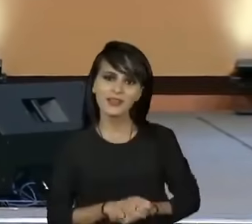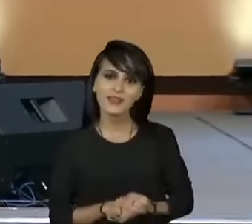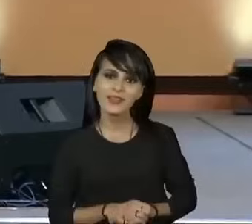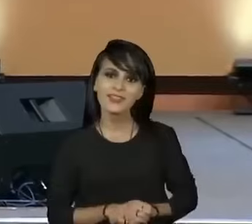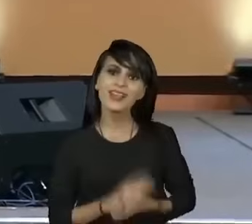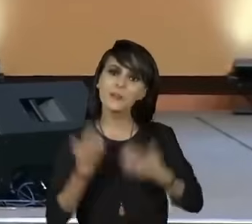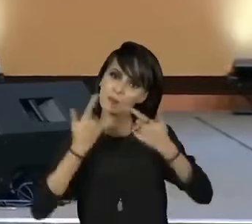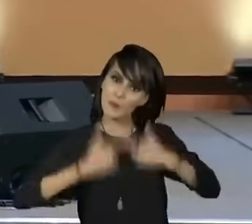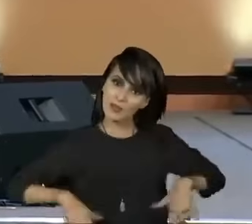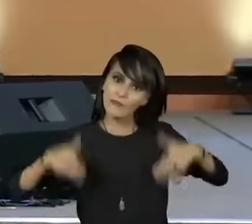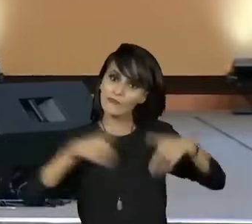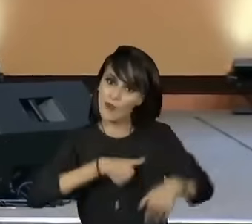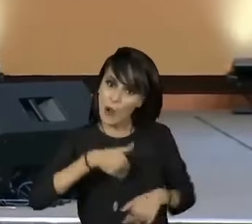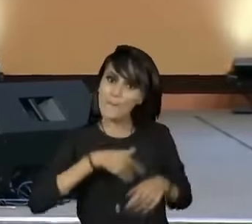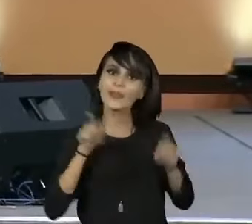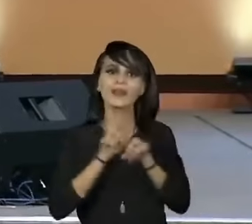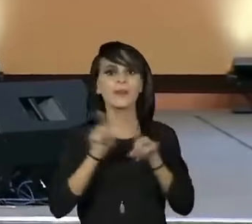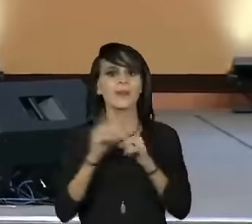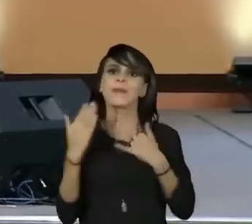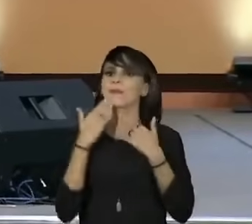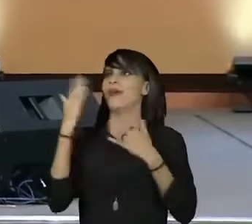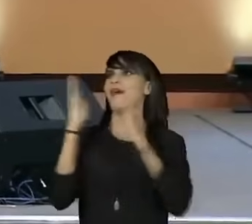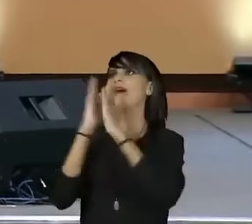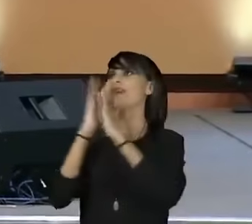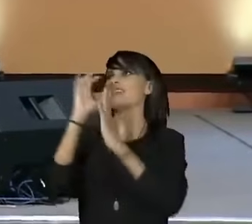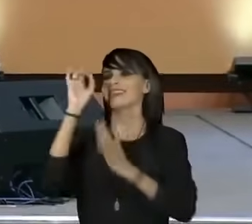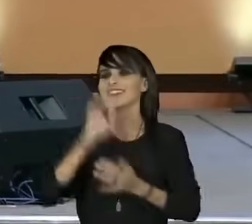barriga vazia Peça ajuda ao